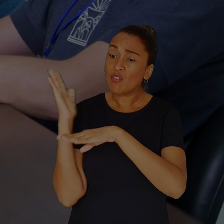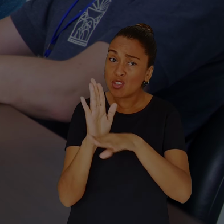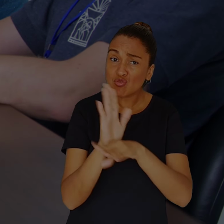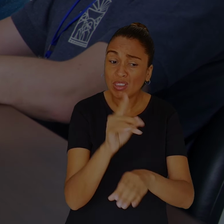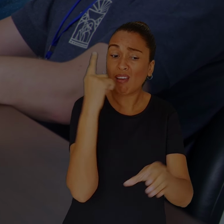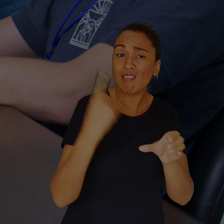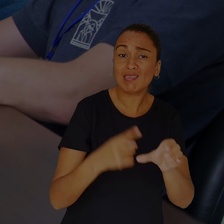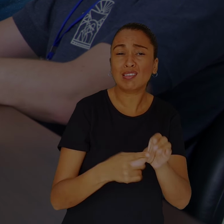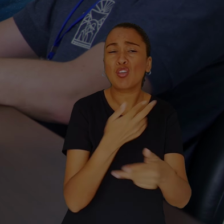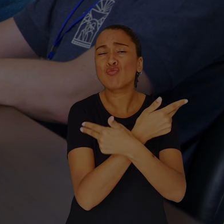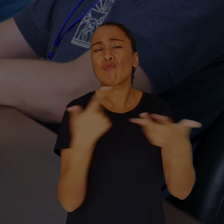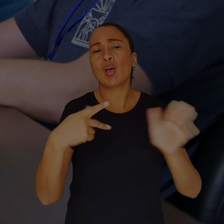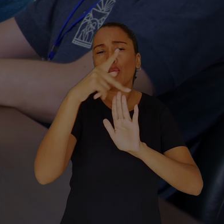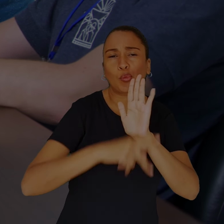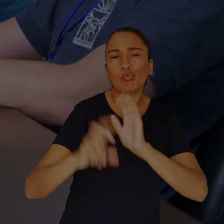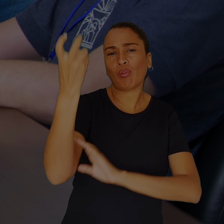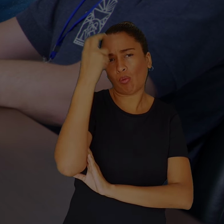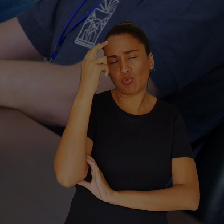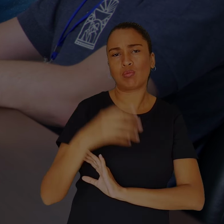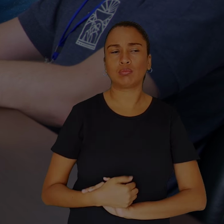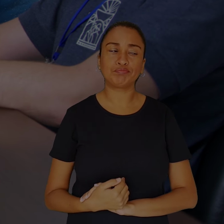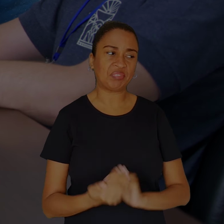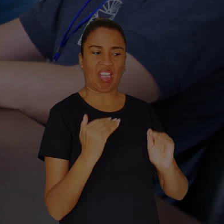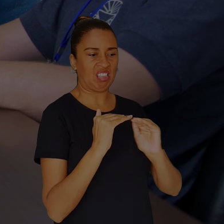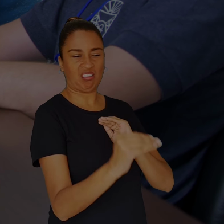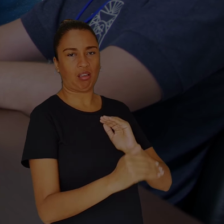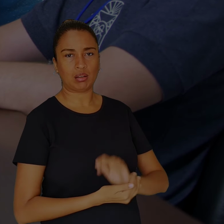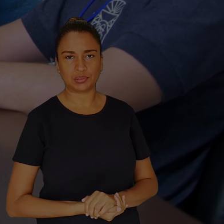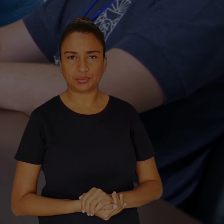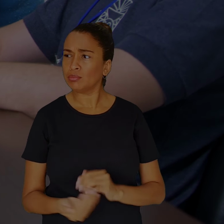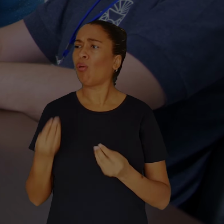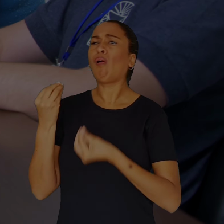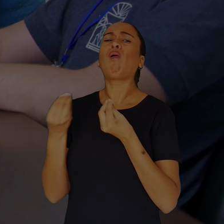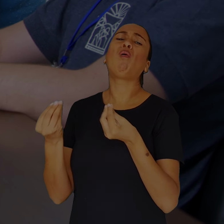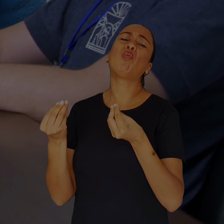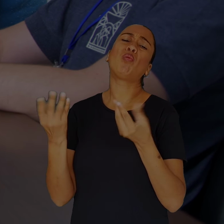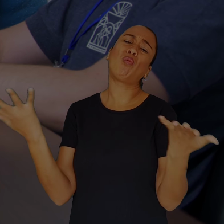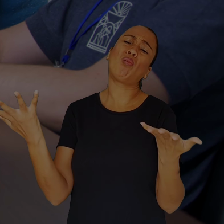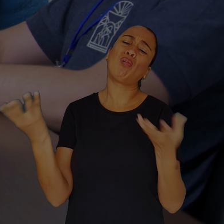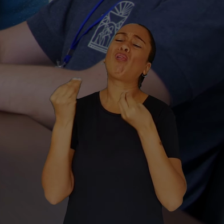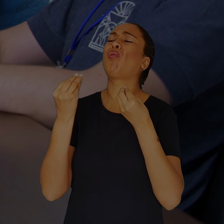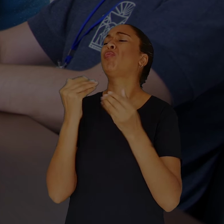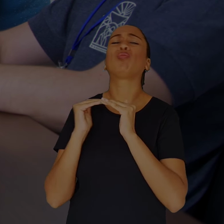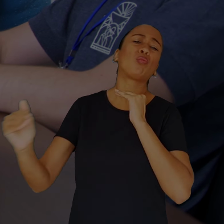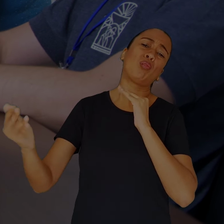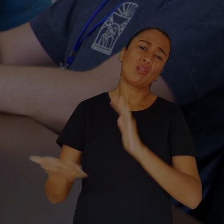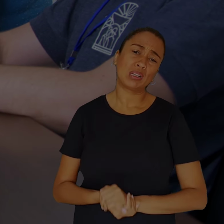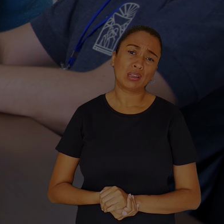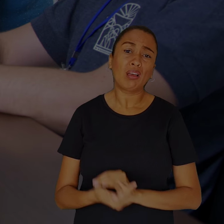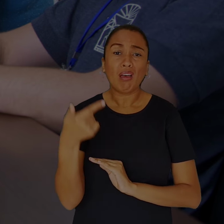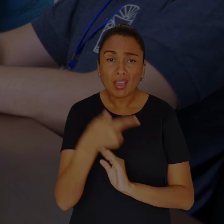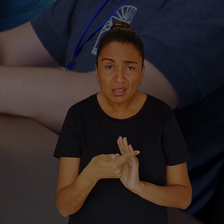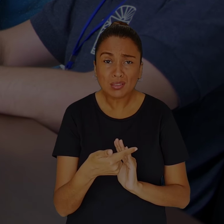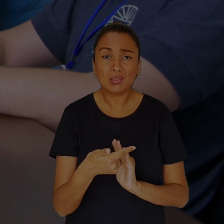projeto cultural aí. Tá, não concordo. Como não, Jéssica? Como não concorda? Isso